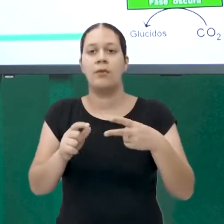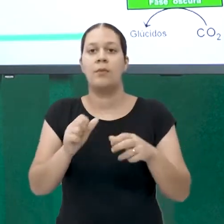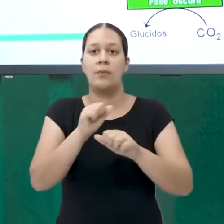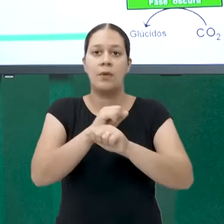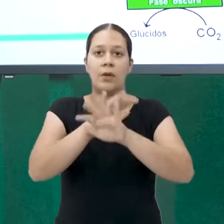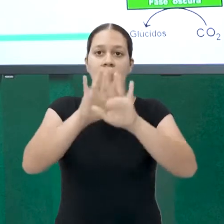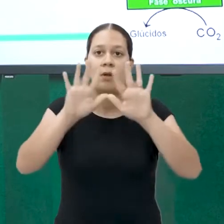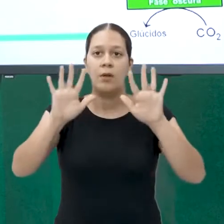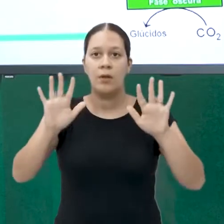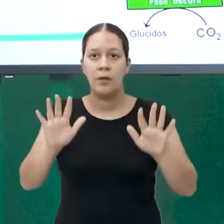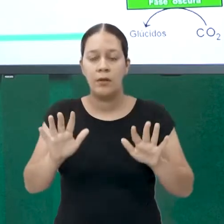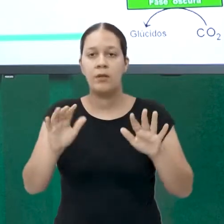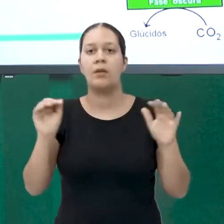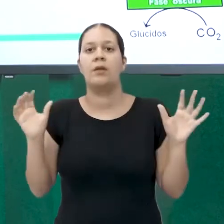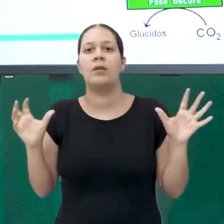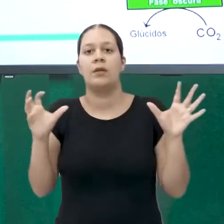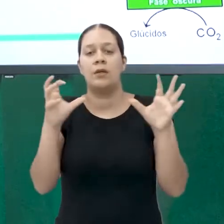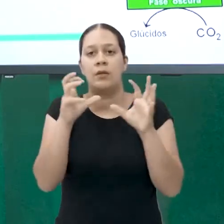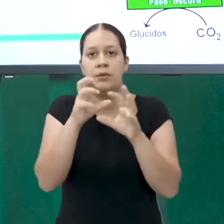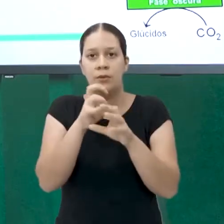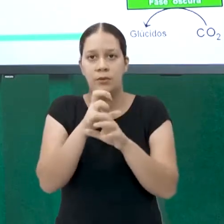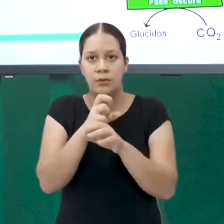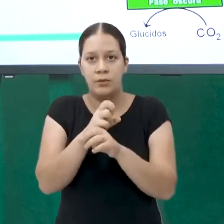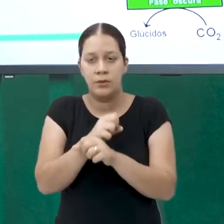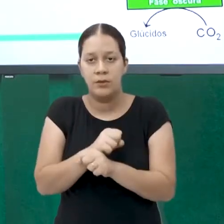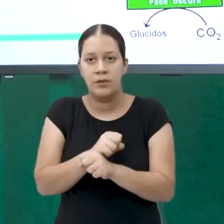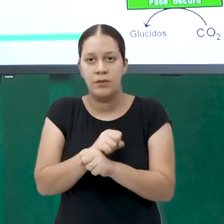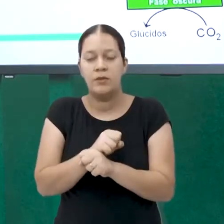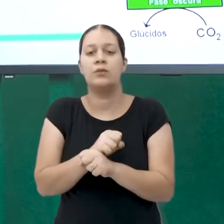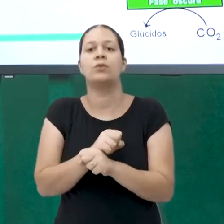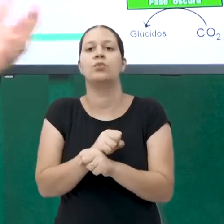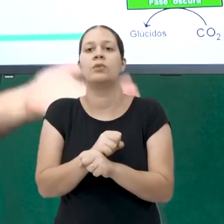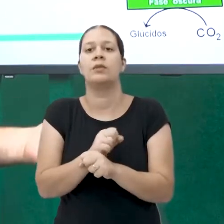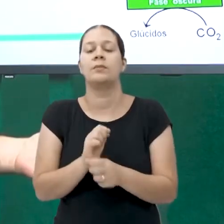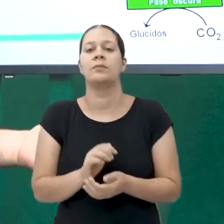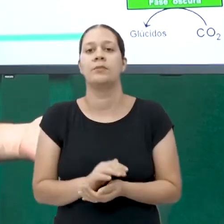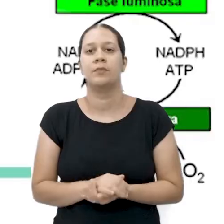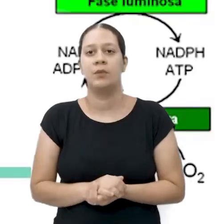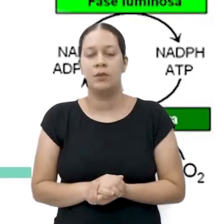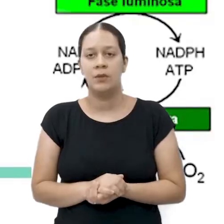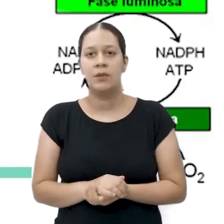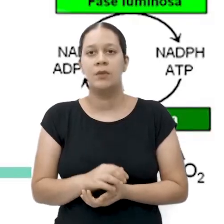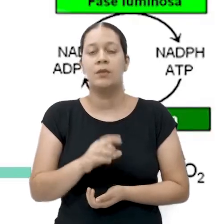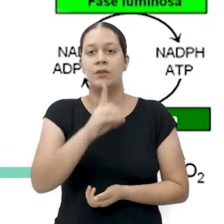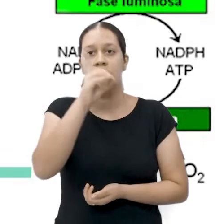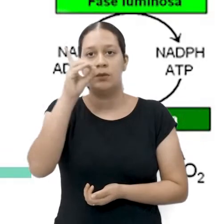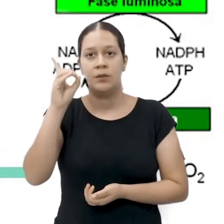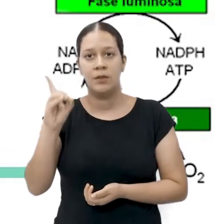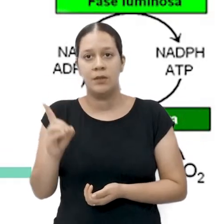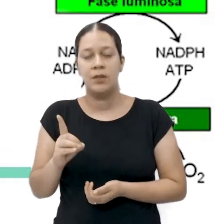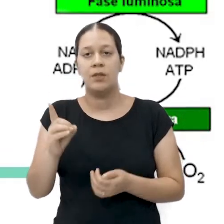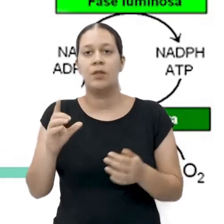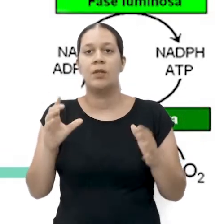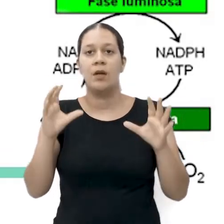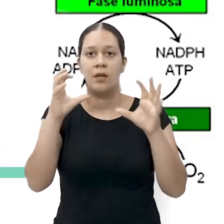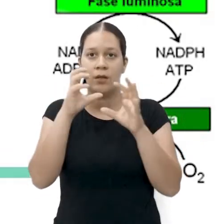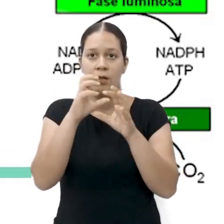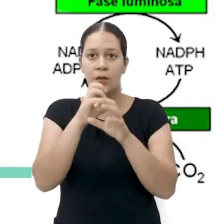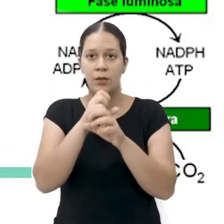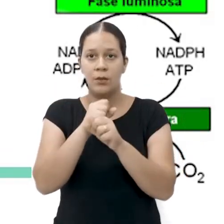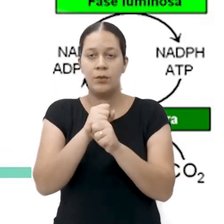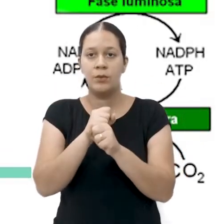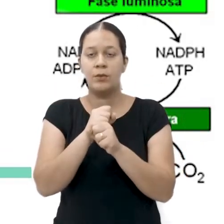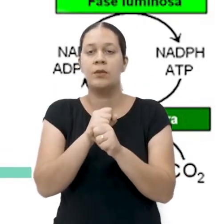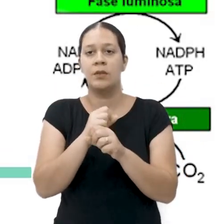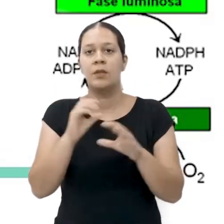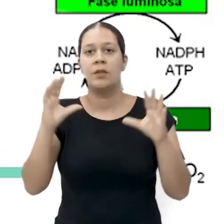fase clara e uma fase escura. E o nome já diz, né, galerinha? A fase clara ocorre durante o dia e a fase escura ocorre durante a